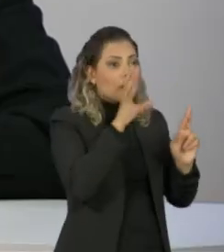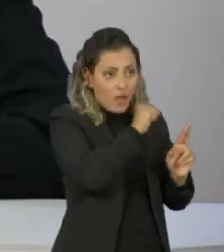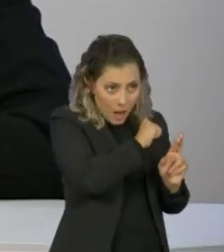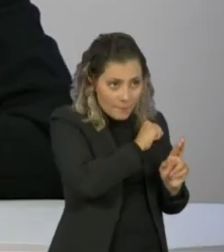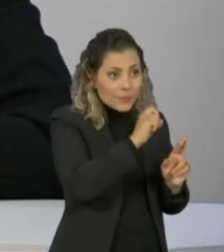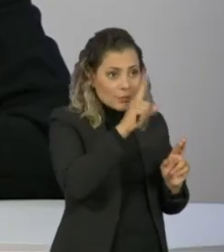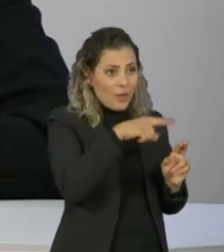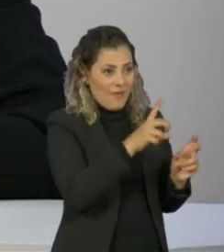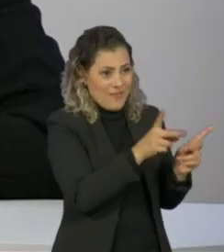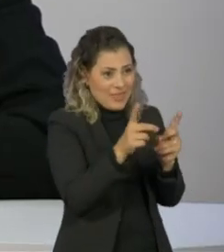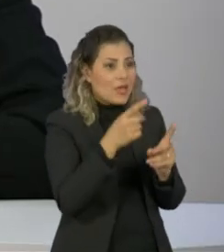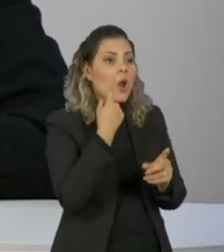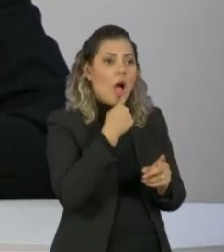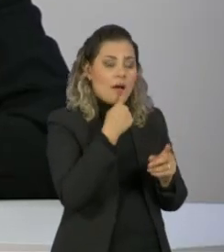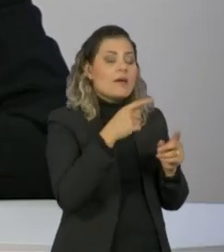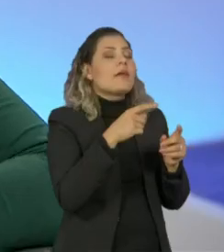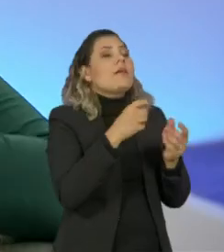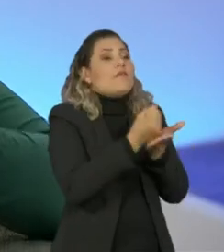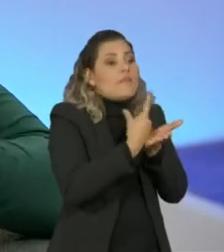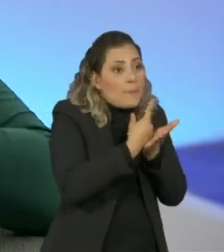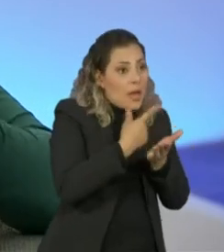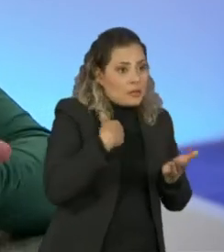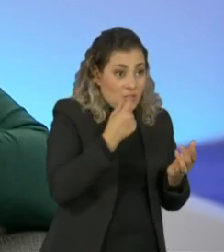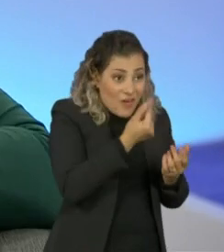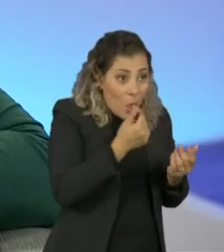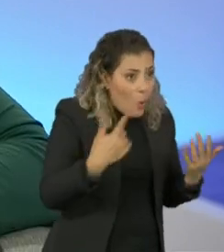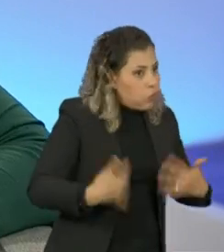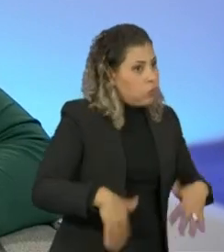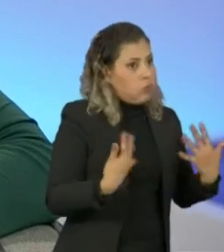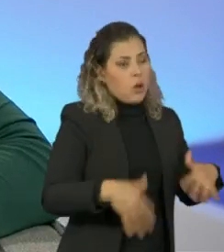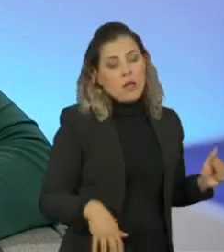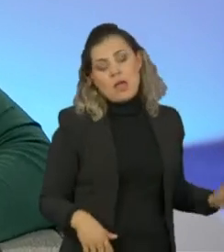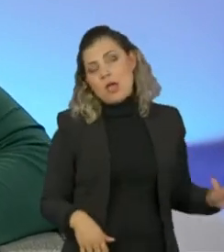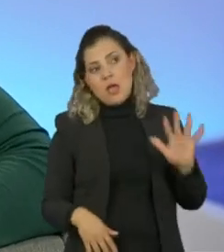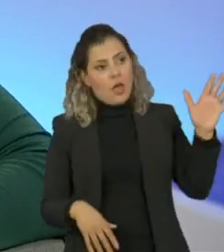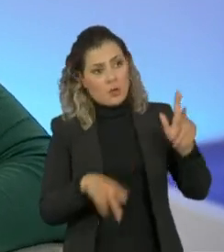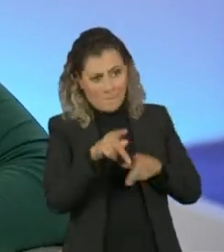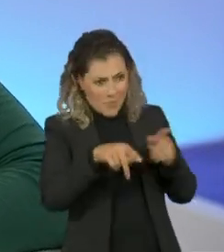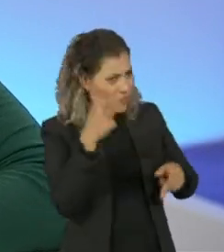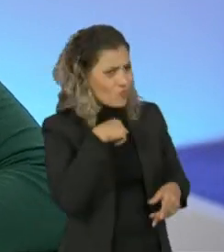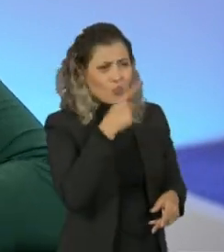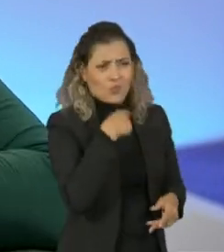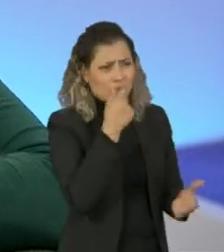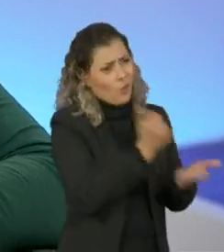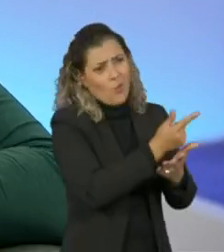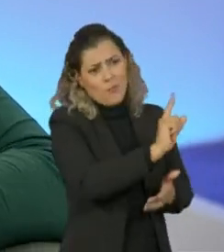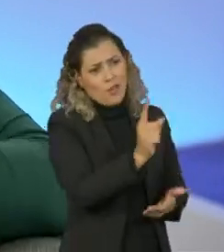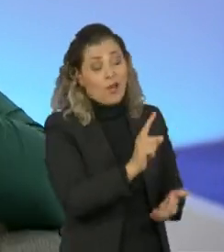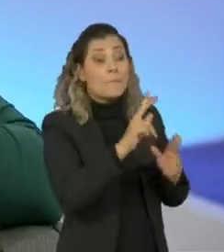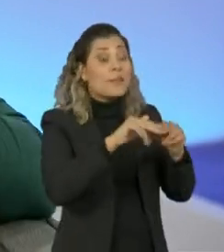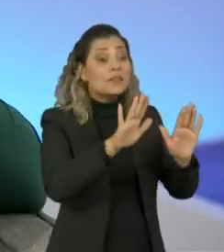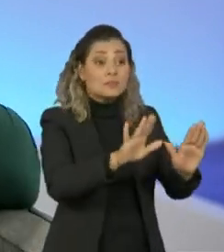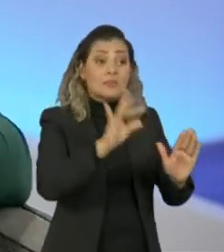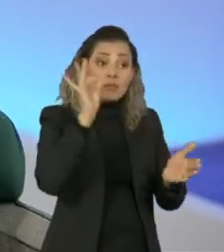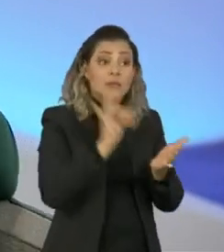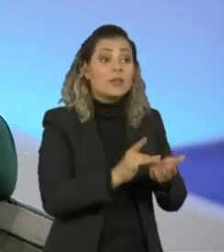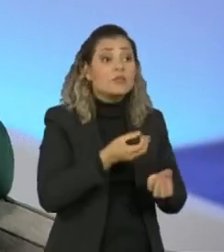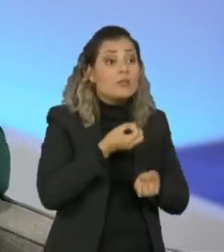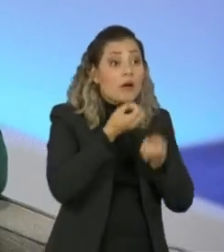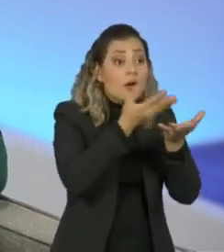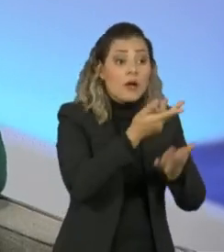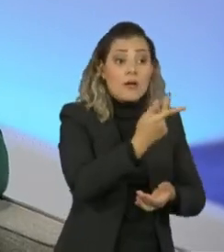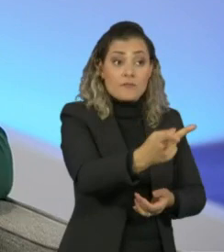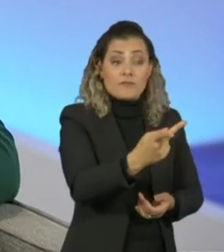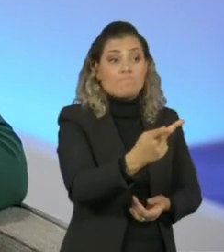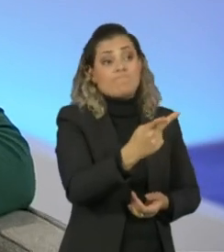que vendem em farmácia por um preço completamente inacessível para a maior parte da população, a única boa notícia que eu posso te dizer em